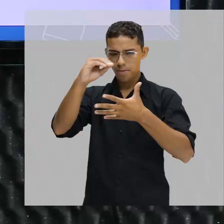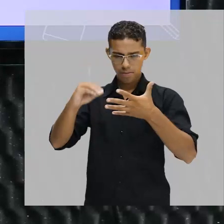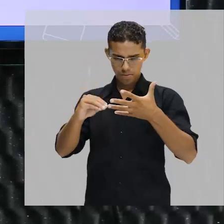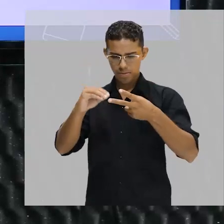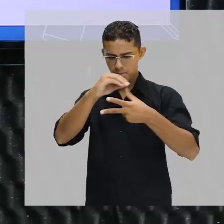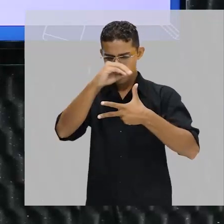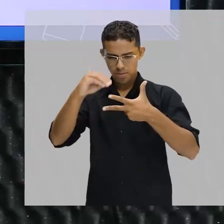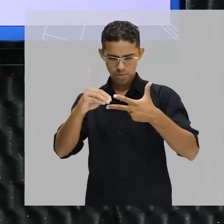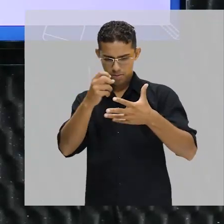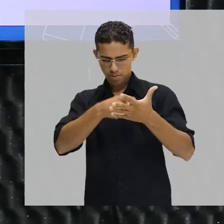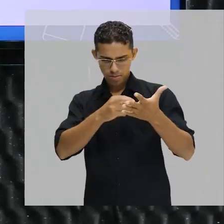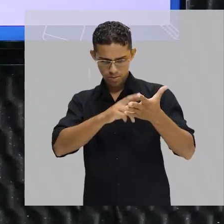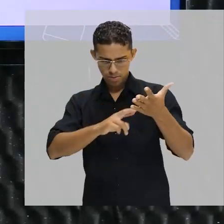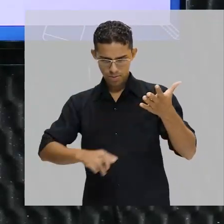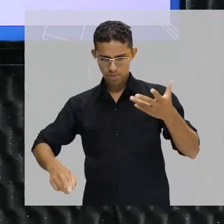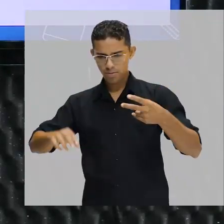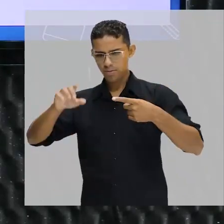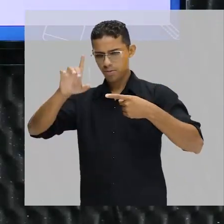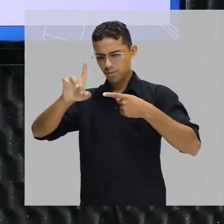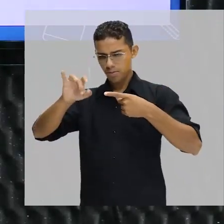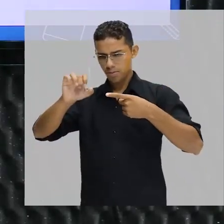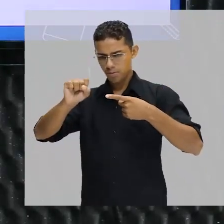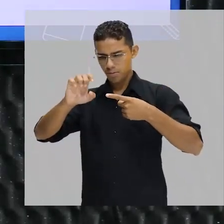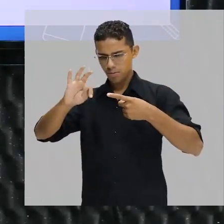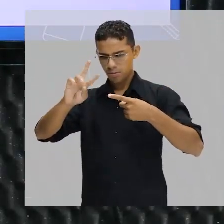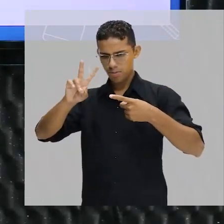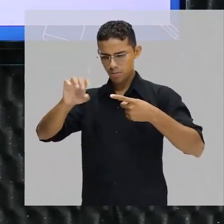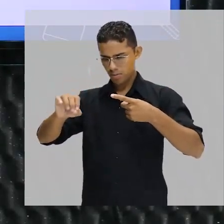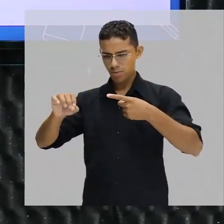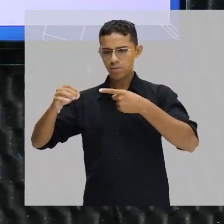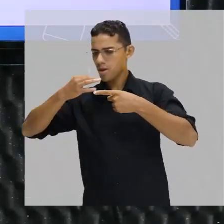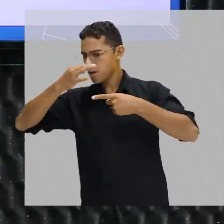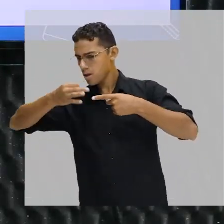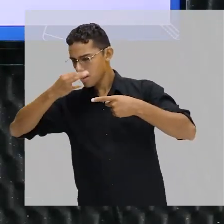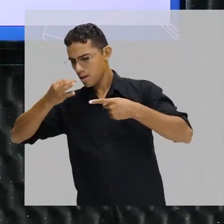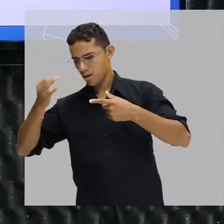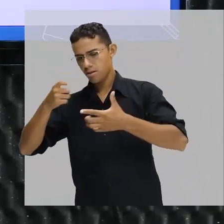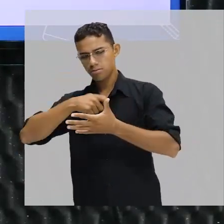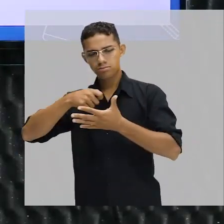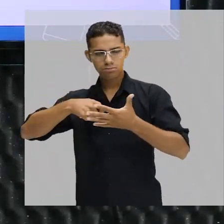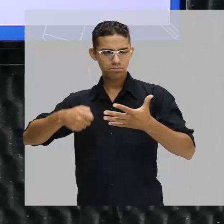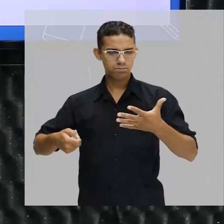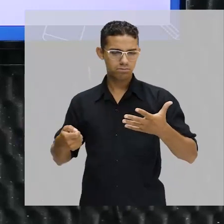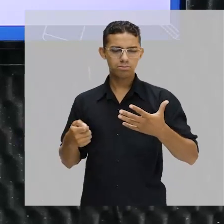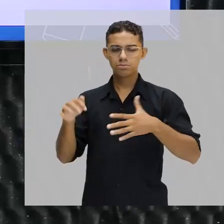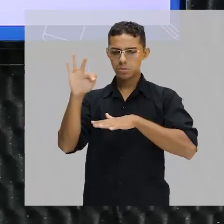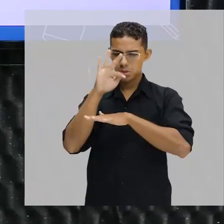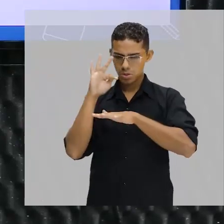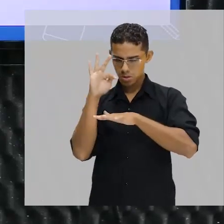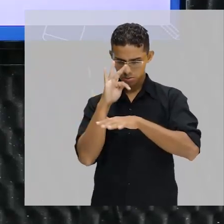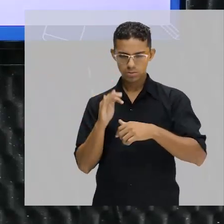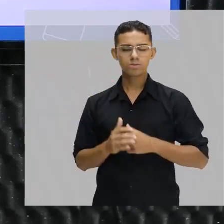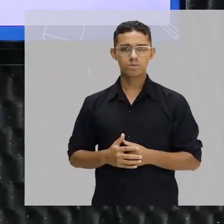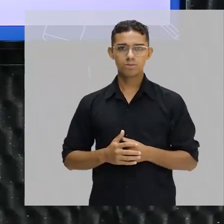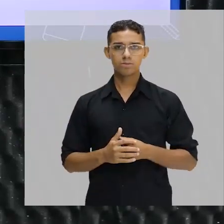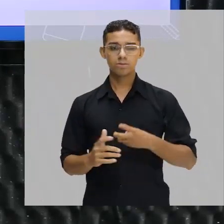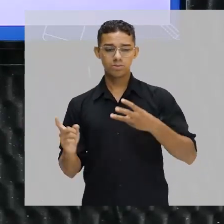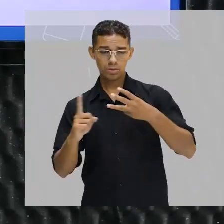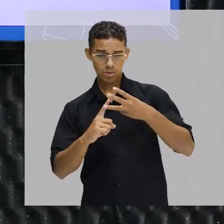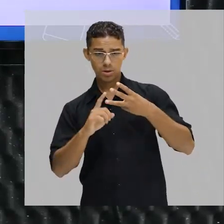argumentativo, expositivo e injuntivo. Vocês vão encontrar na maioria dos livros, na maioria das gramáticas, essas